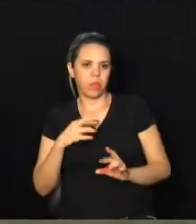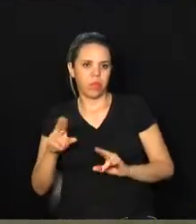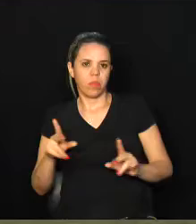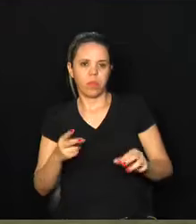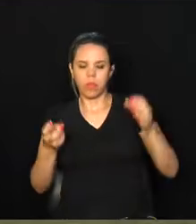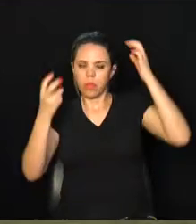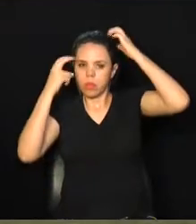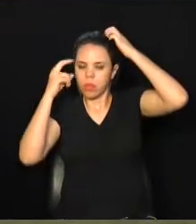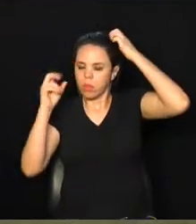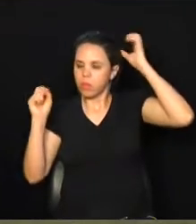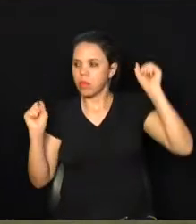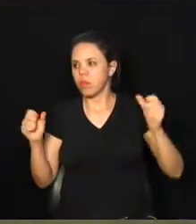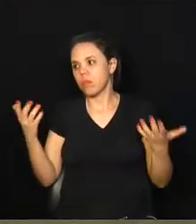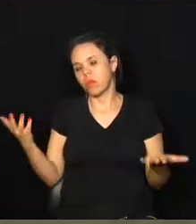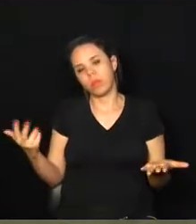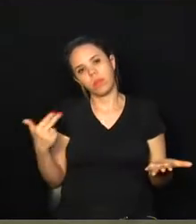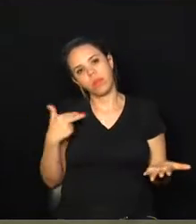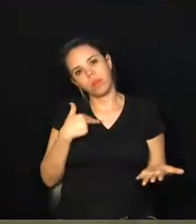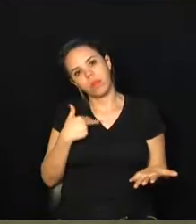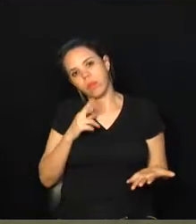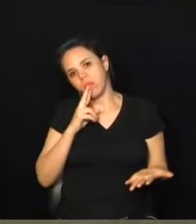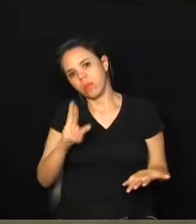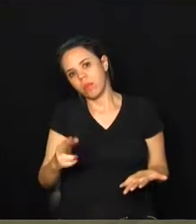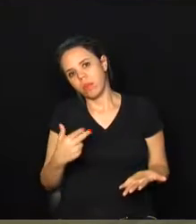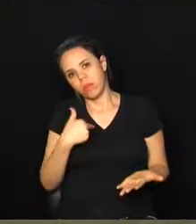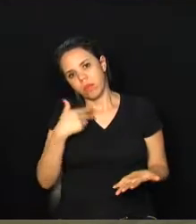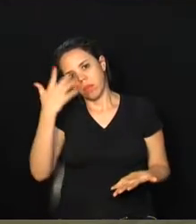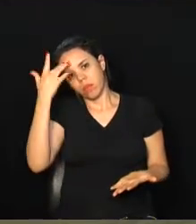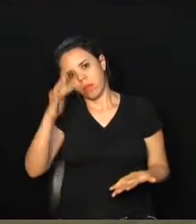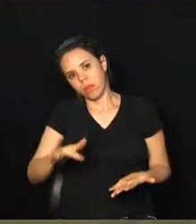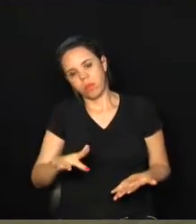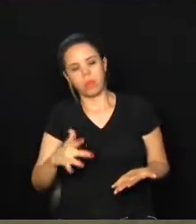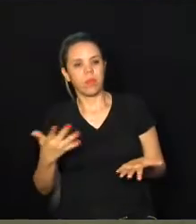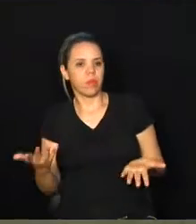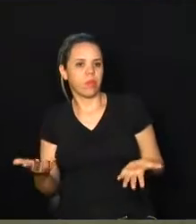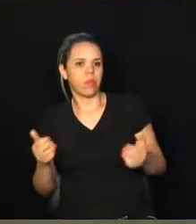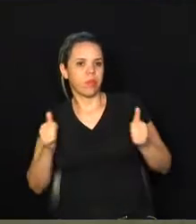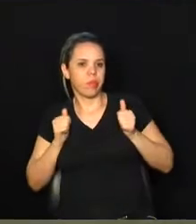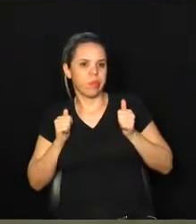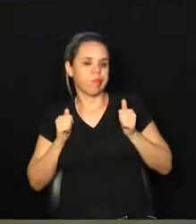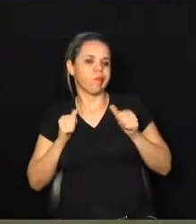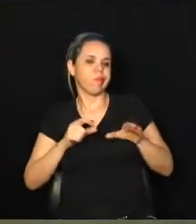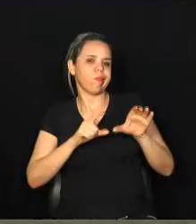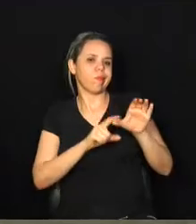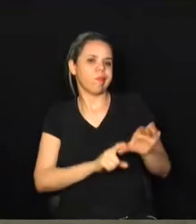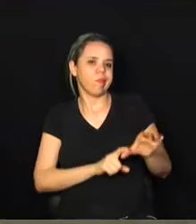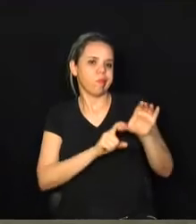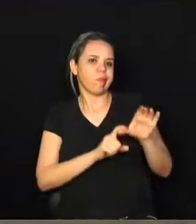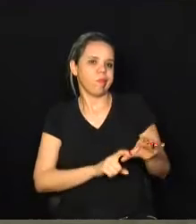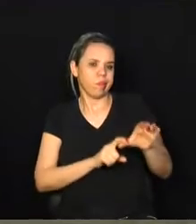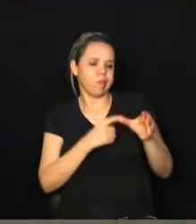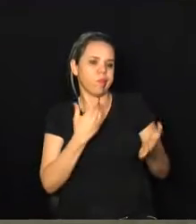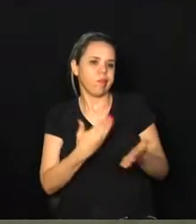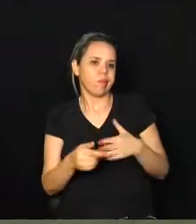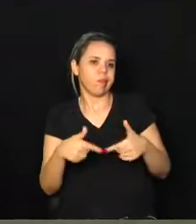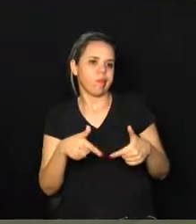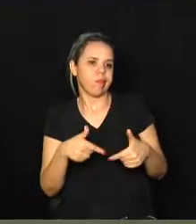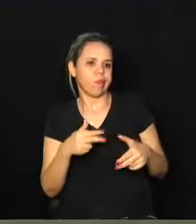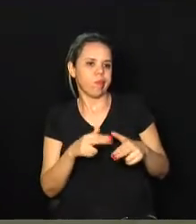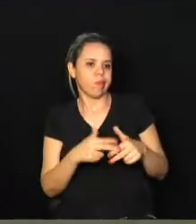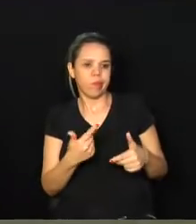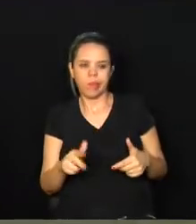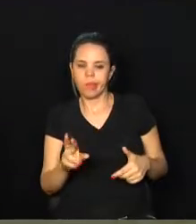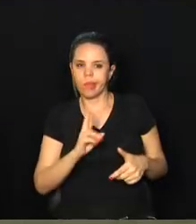pôr ali. A gente não pode responder, a gente não sabe. A gente fica na mão. E, às vezes, perde o serviço porque não